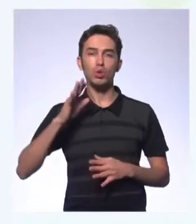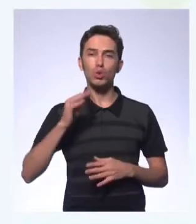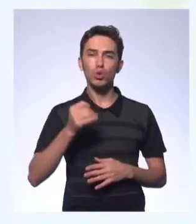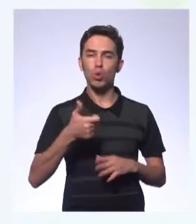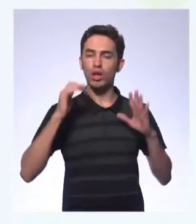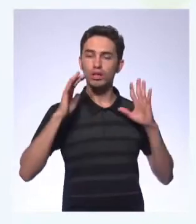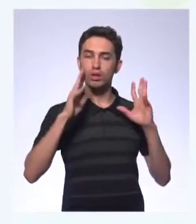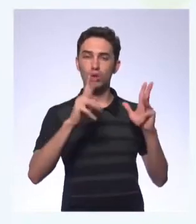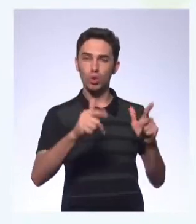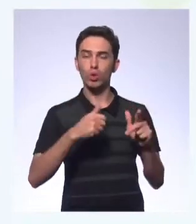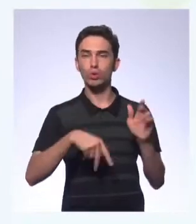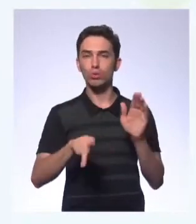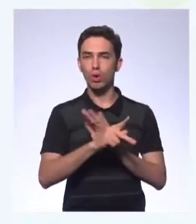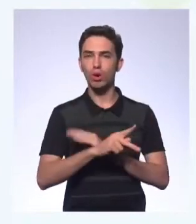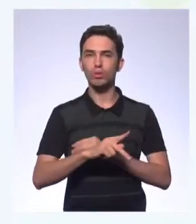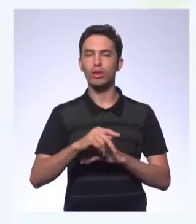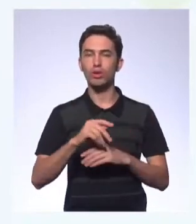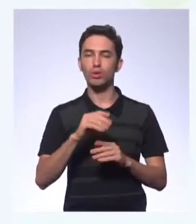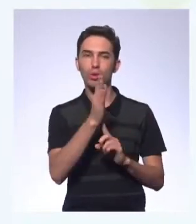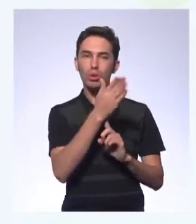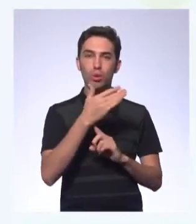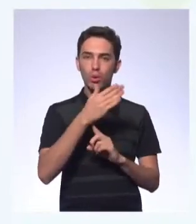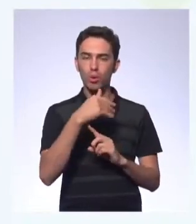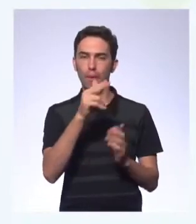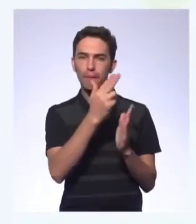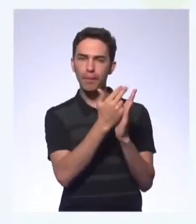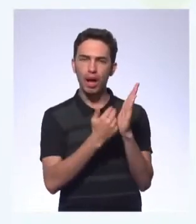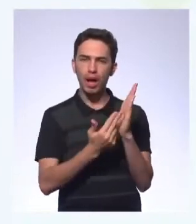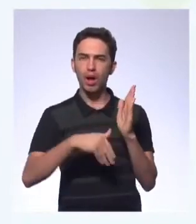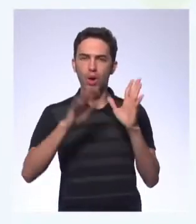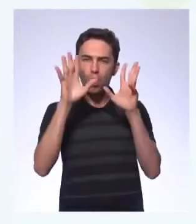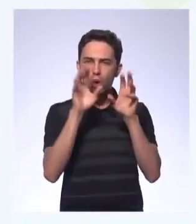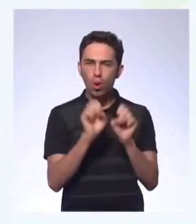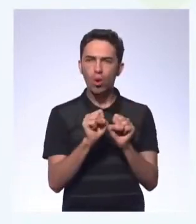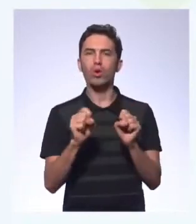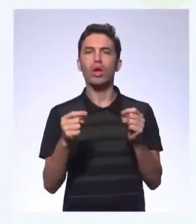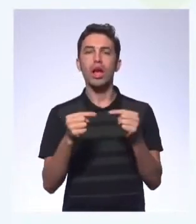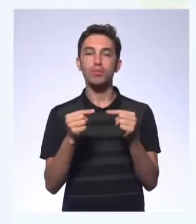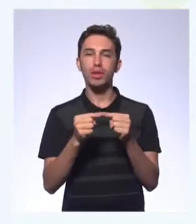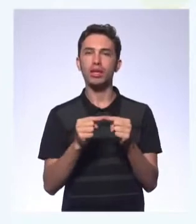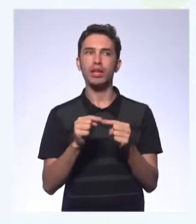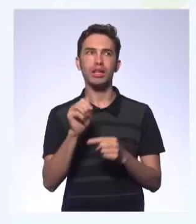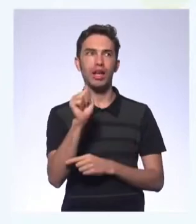legado barroco brasileiro esteja na arte sacra,